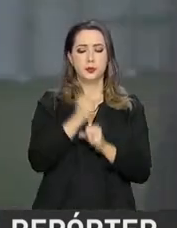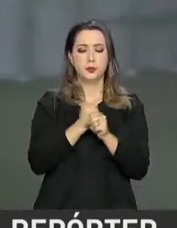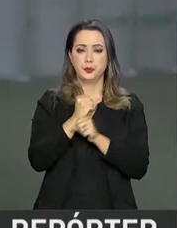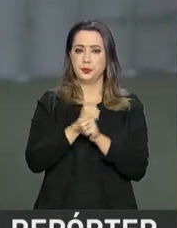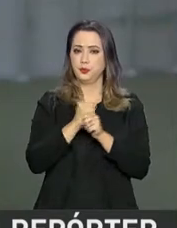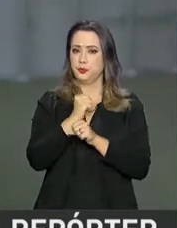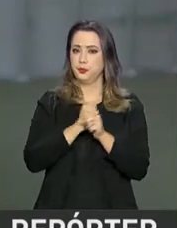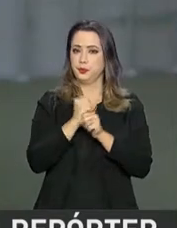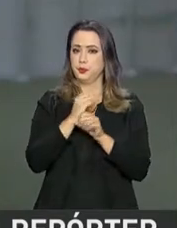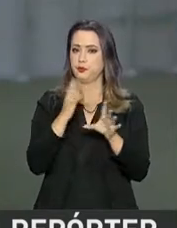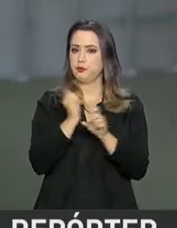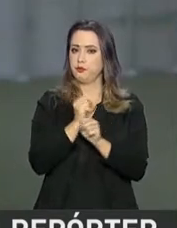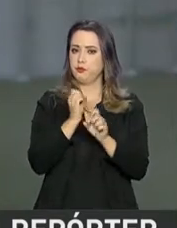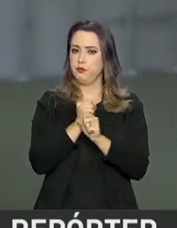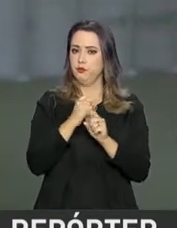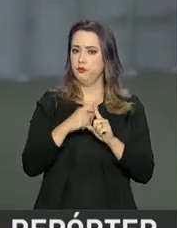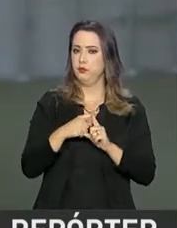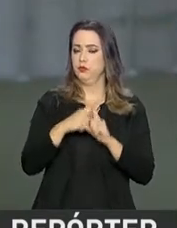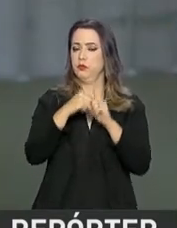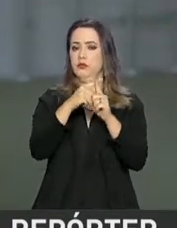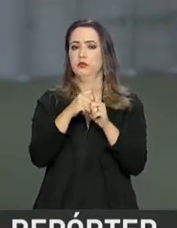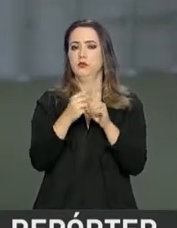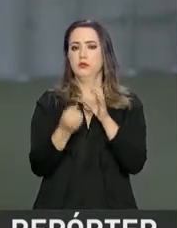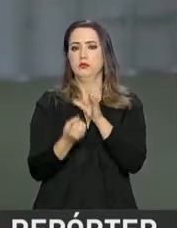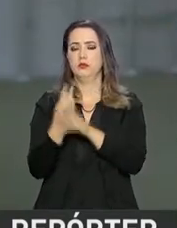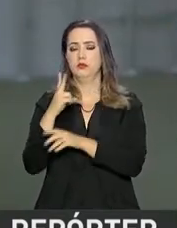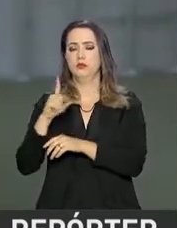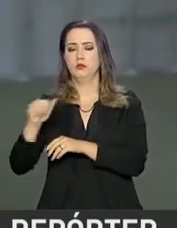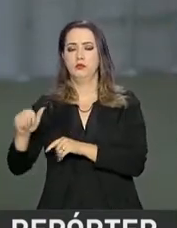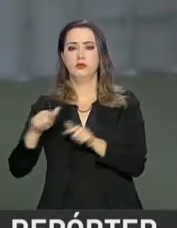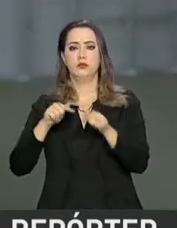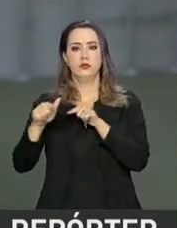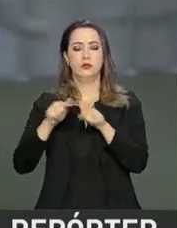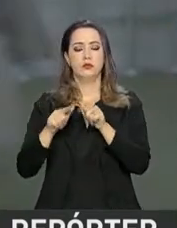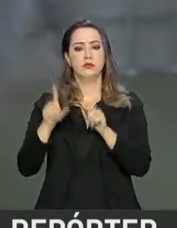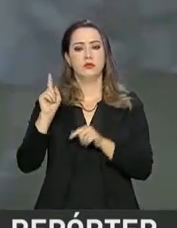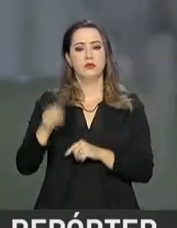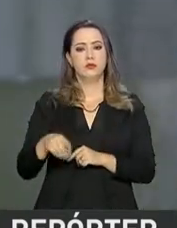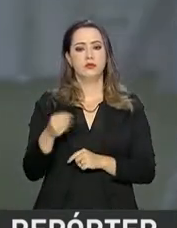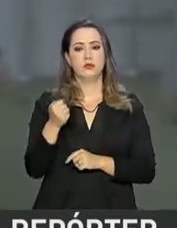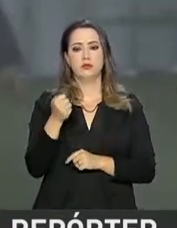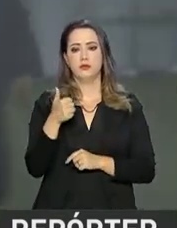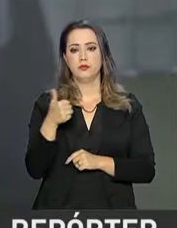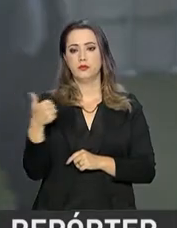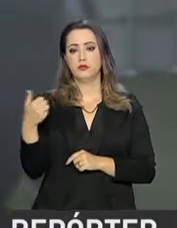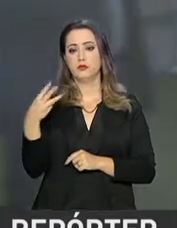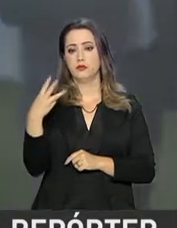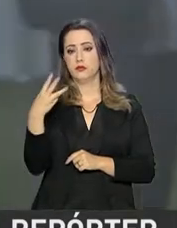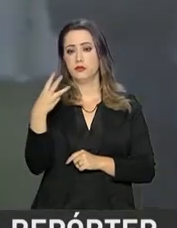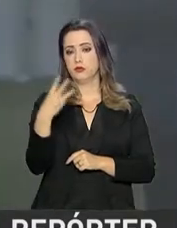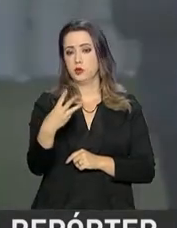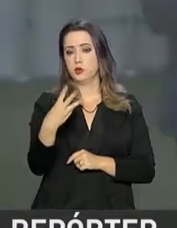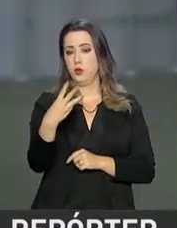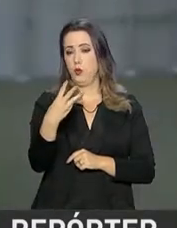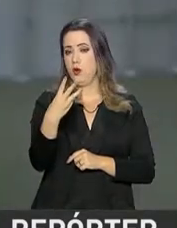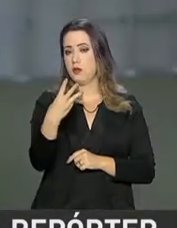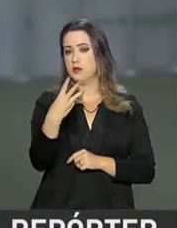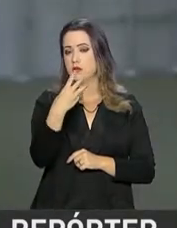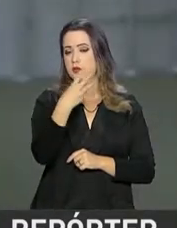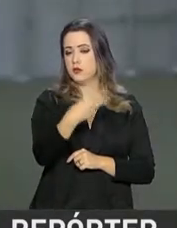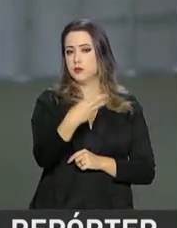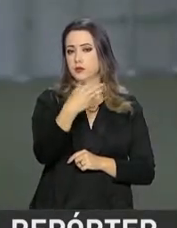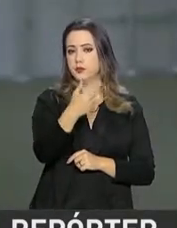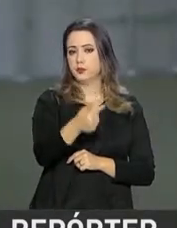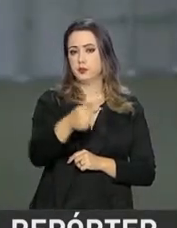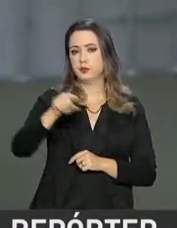ano o saldo positivo na geração de vagas no mercado de trabalho é de quase 337 mil